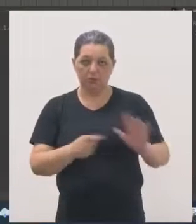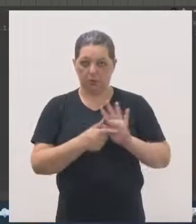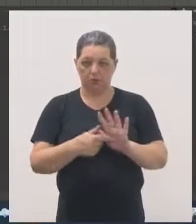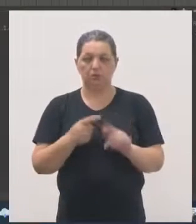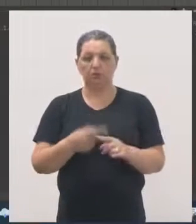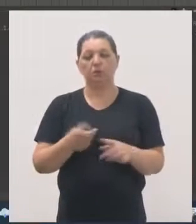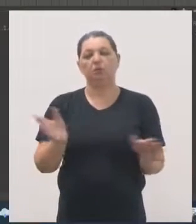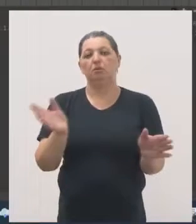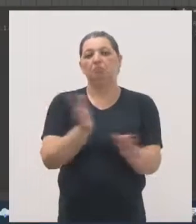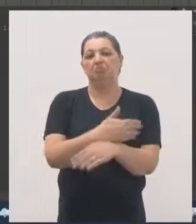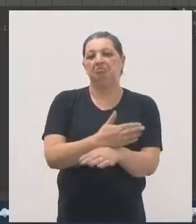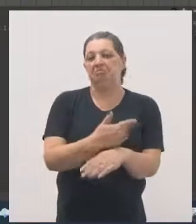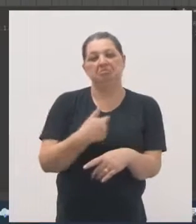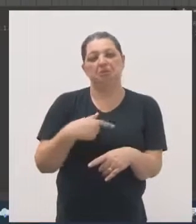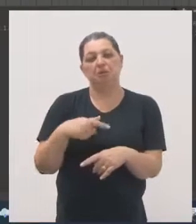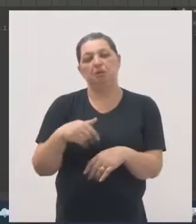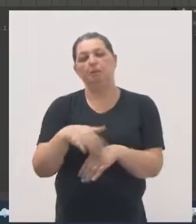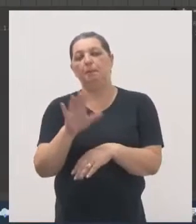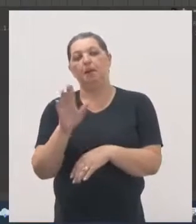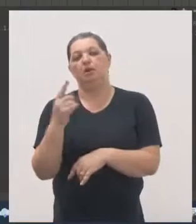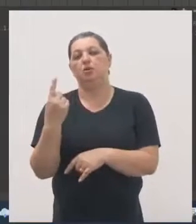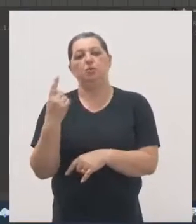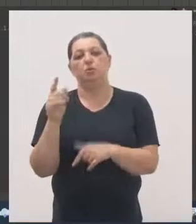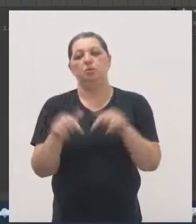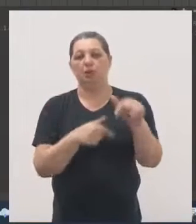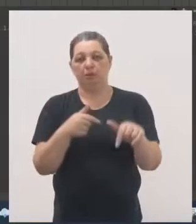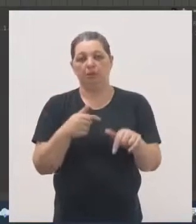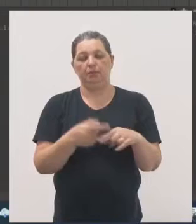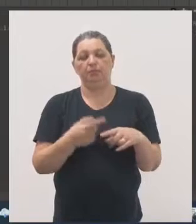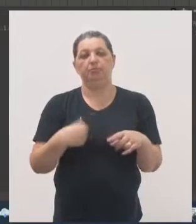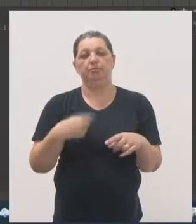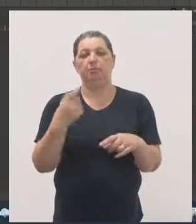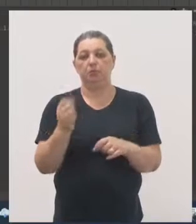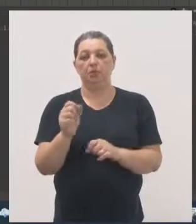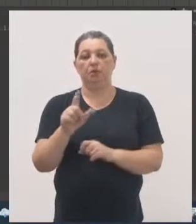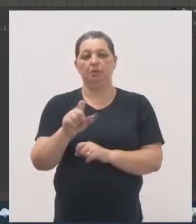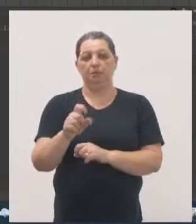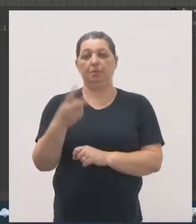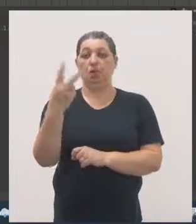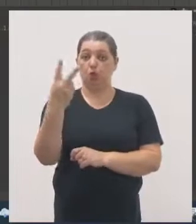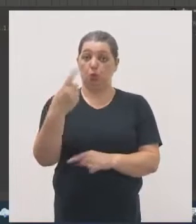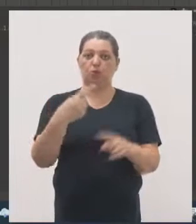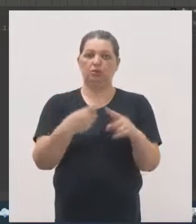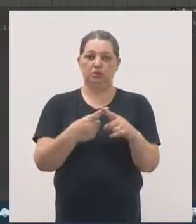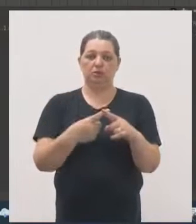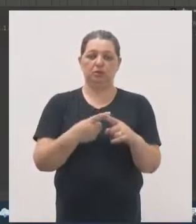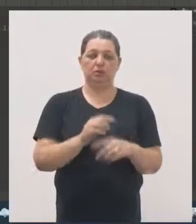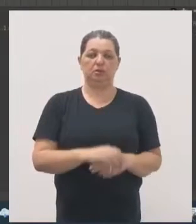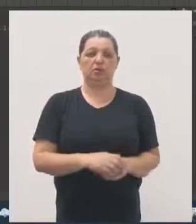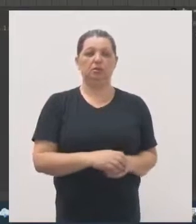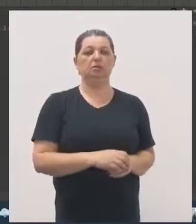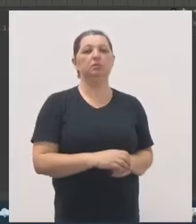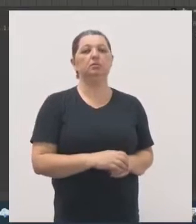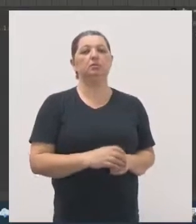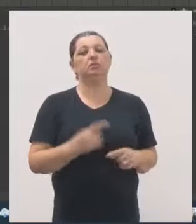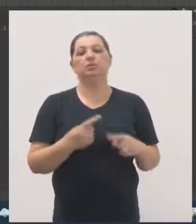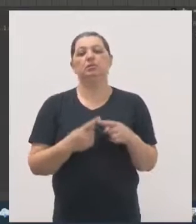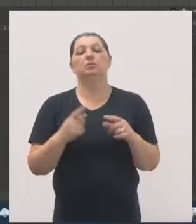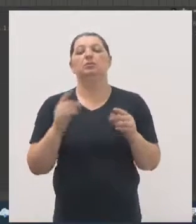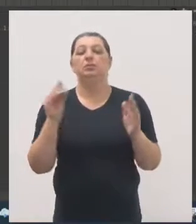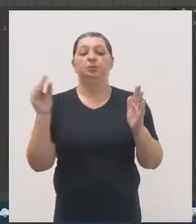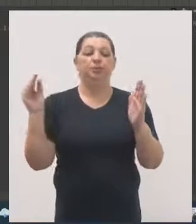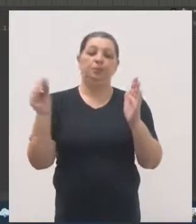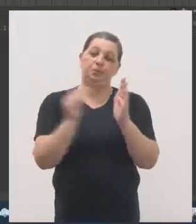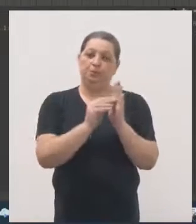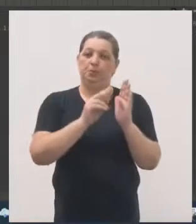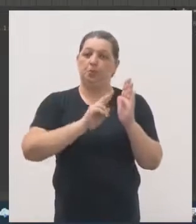for trabalhar com mais de uma, vocês podem clicar 2 vezes nesse espaço em branco e você pode colocar o nome.